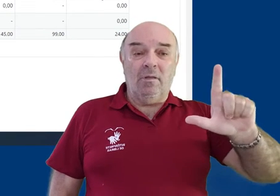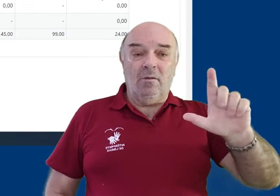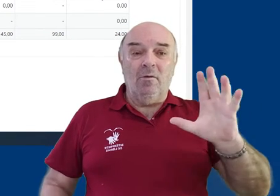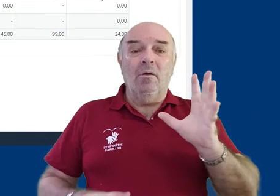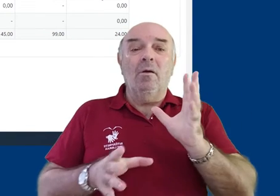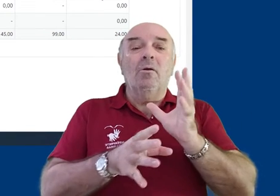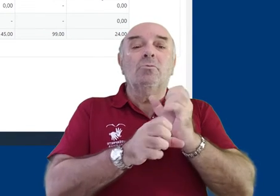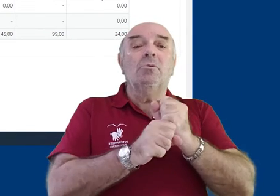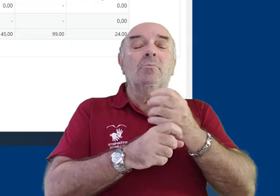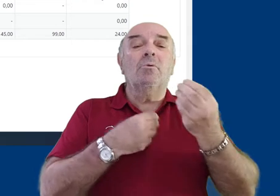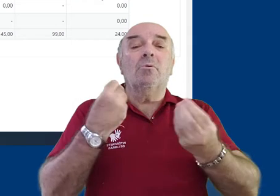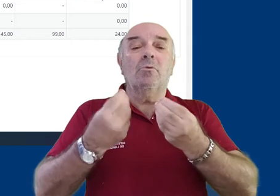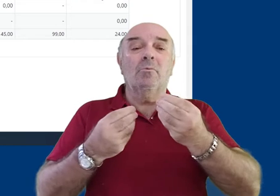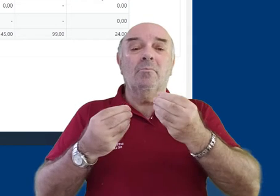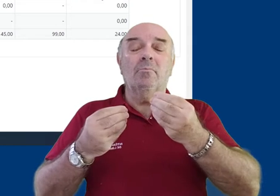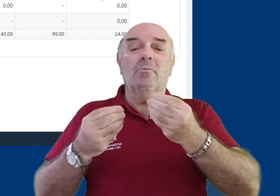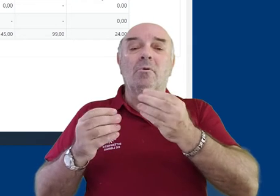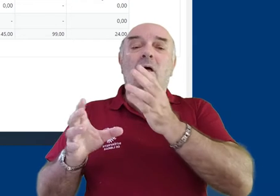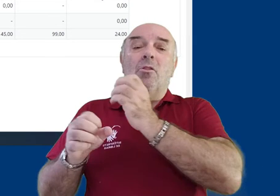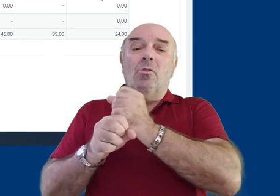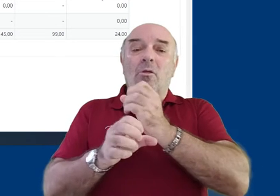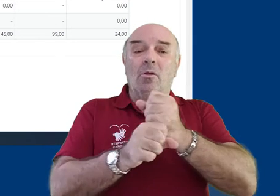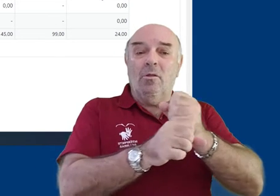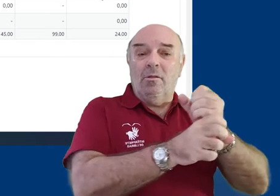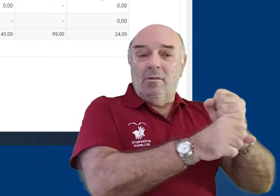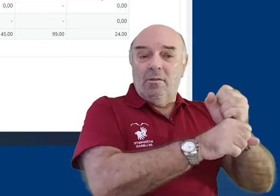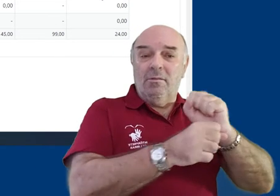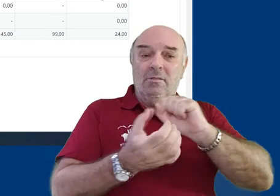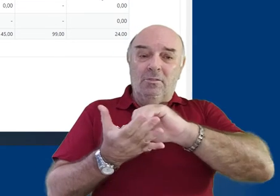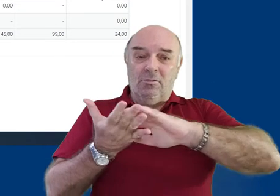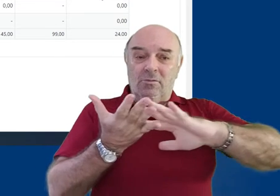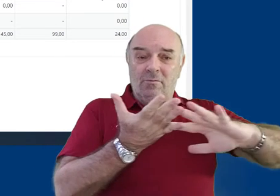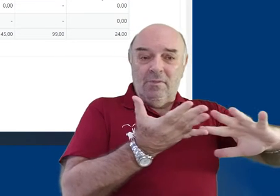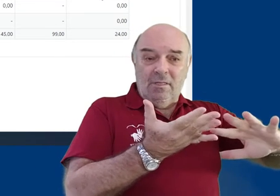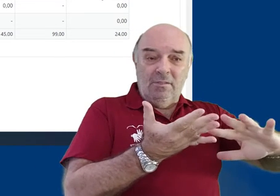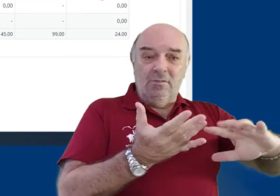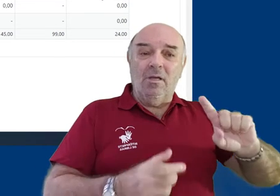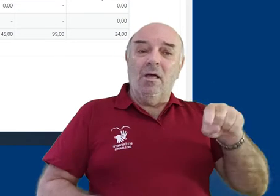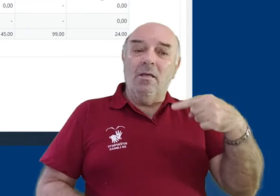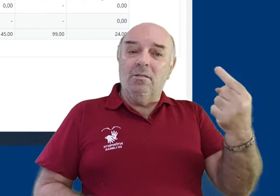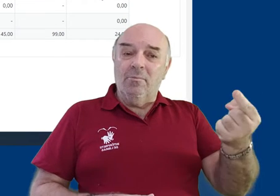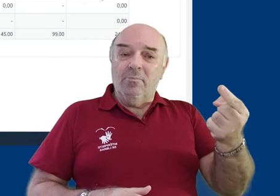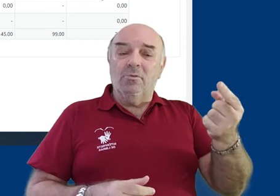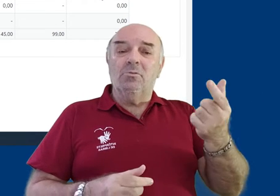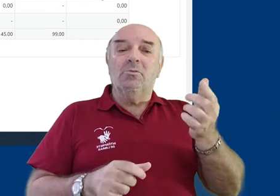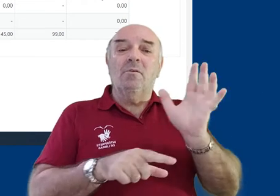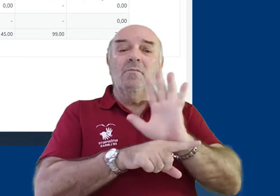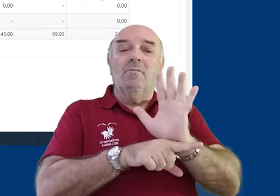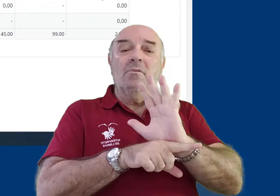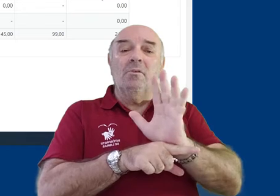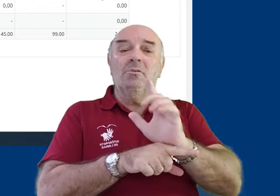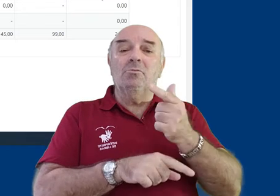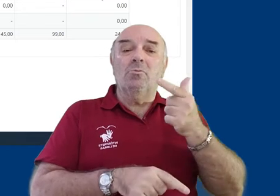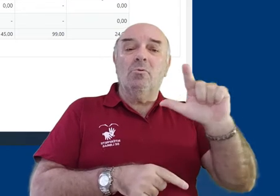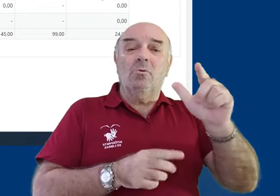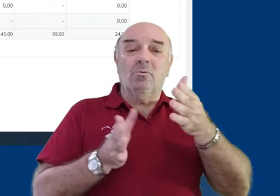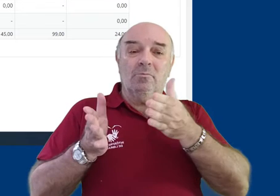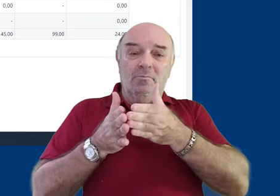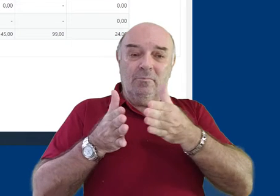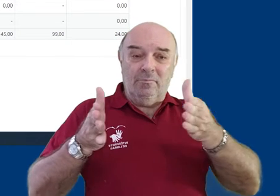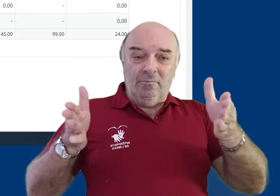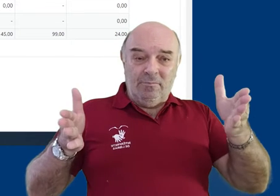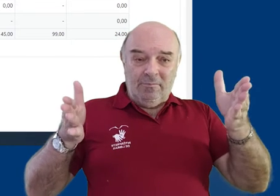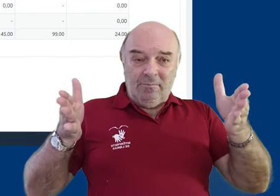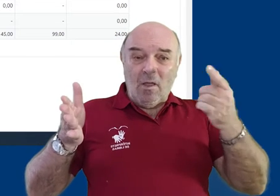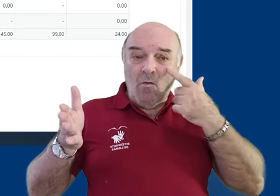ela é calculada a partir das notas das atividades e o cálculo será visto em outros